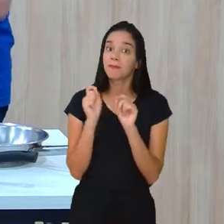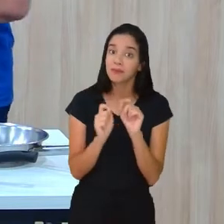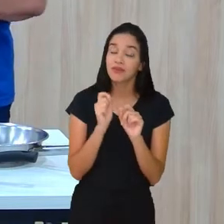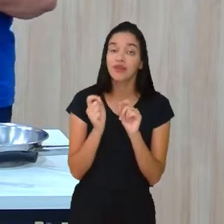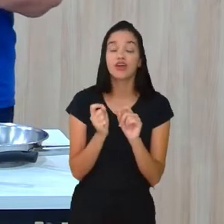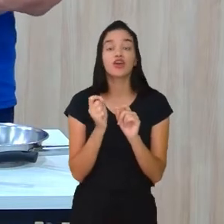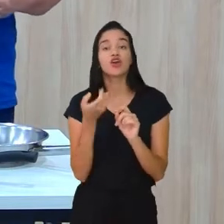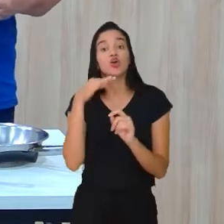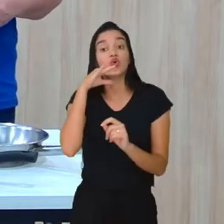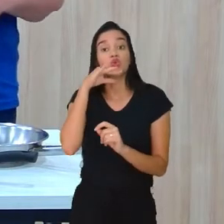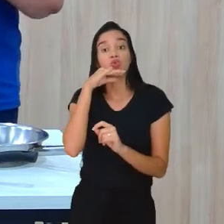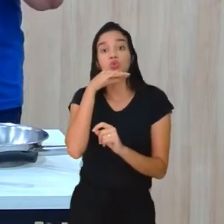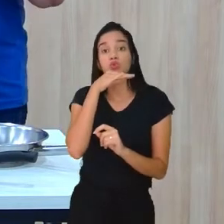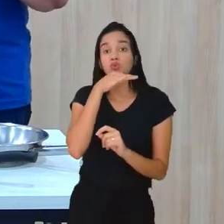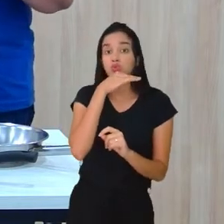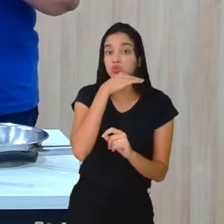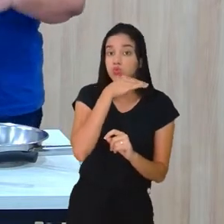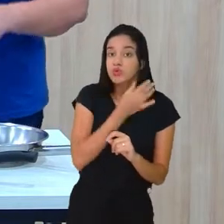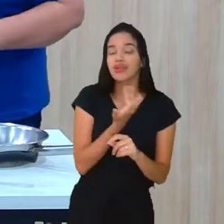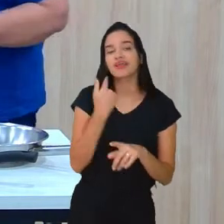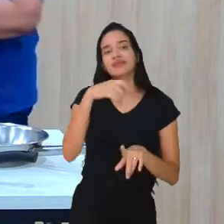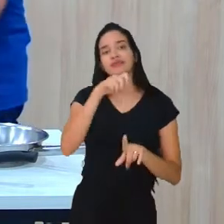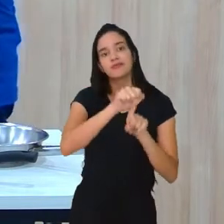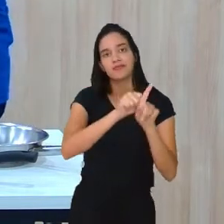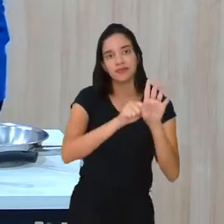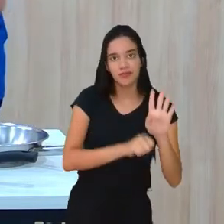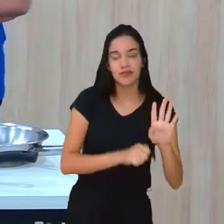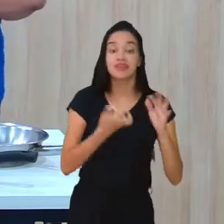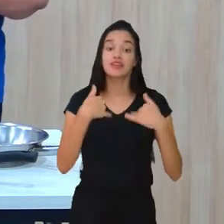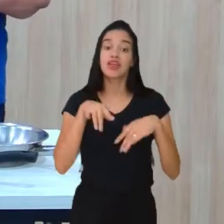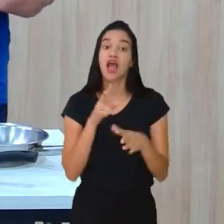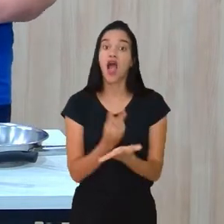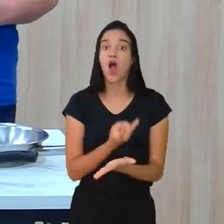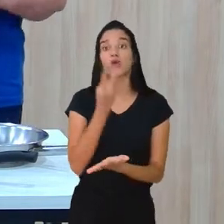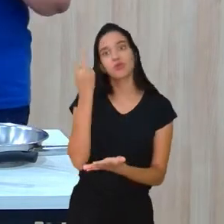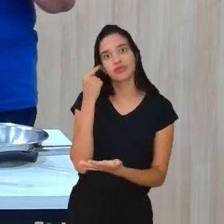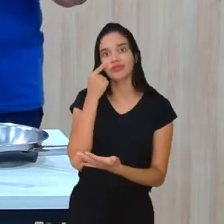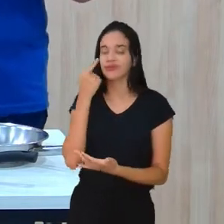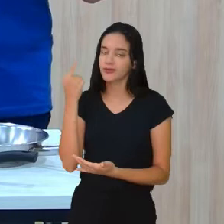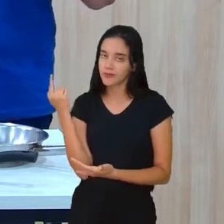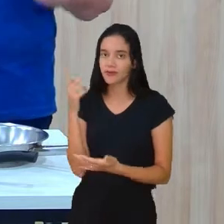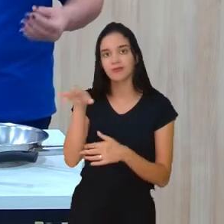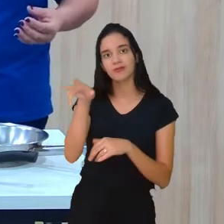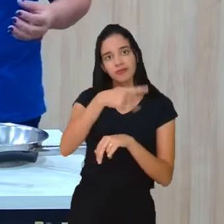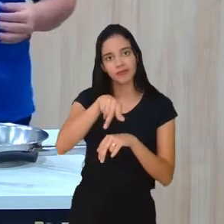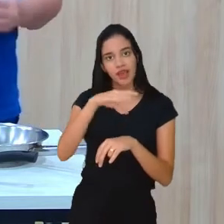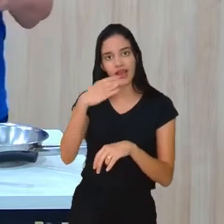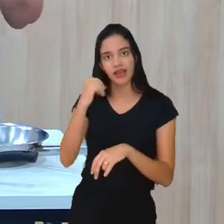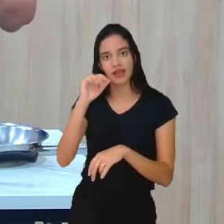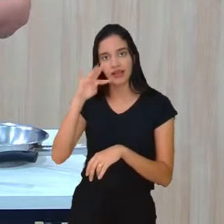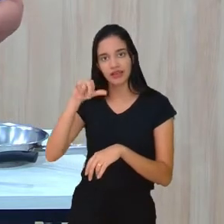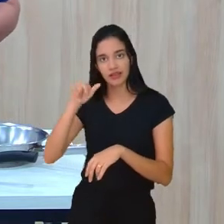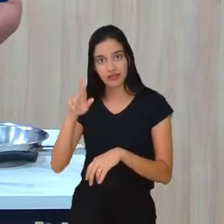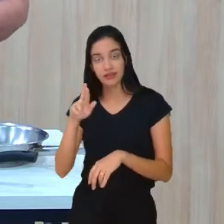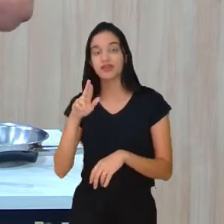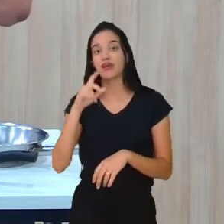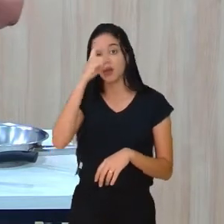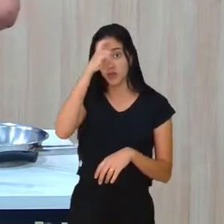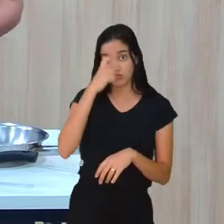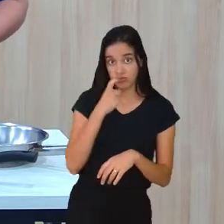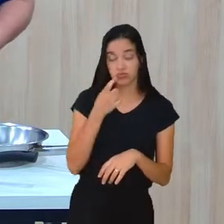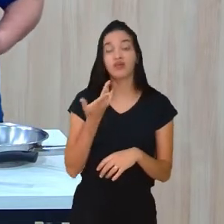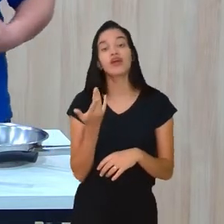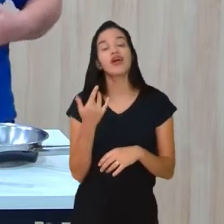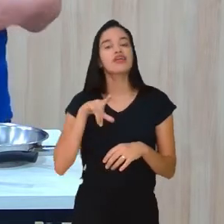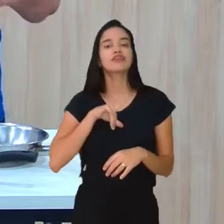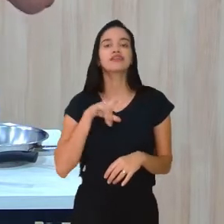grandes temperaturas, né, que nesses meses acontece lá no Catar, que seria impossível os jogadores terem uma